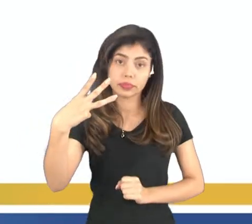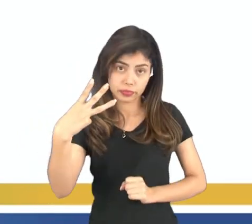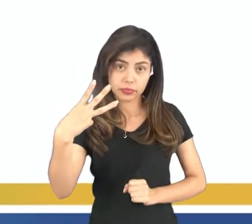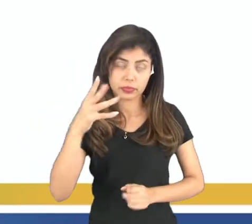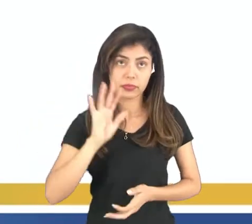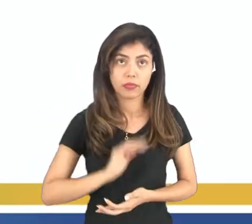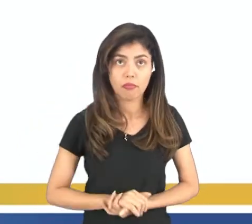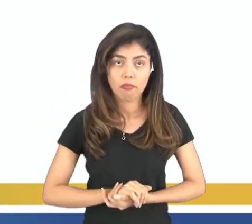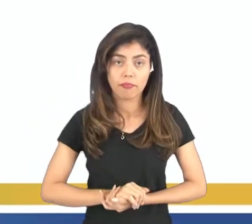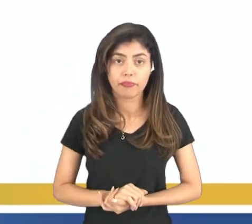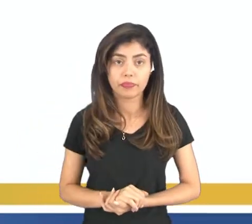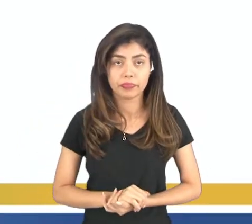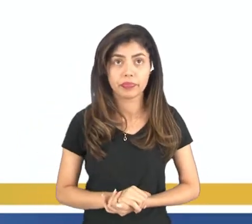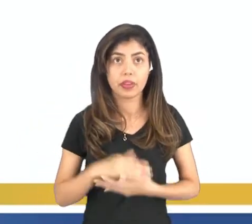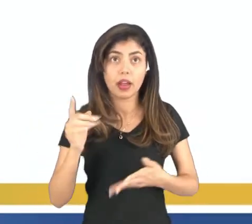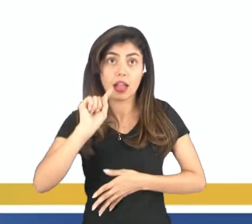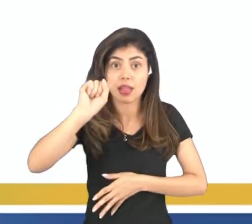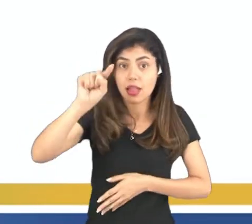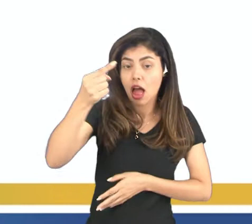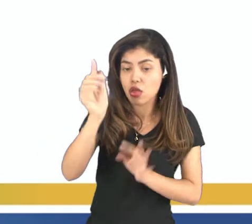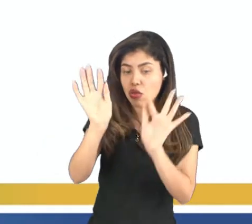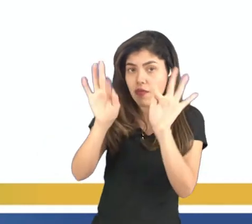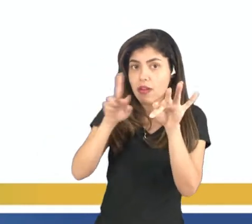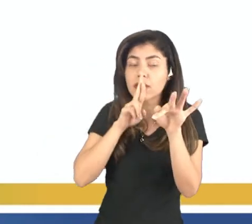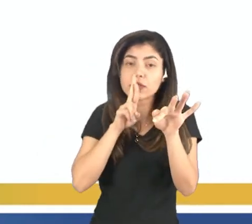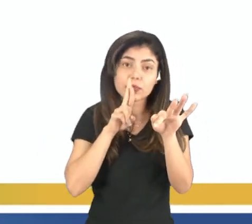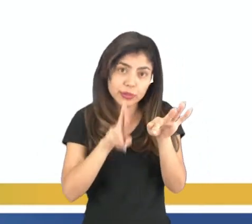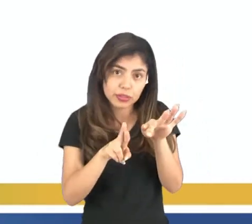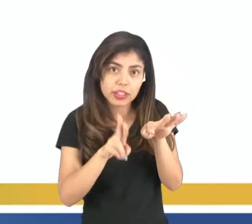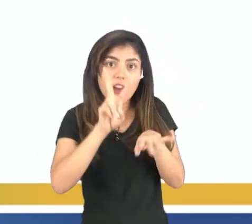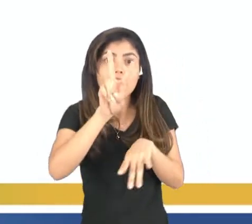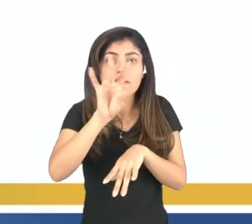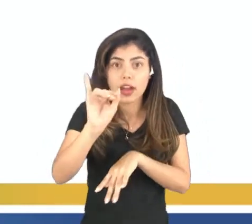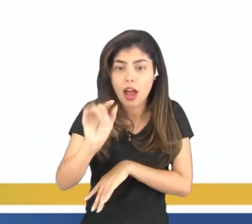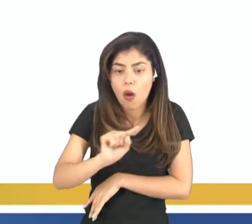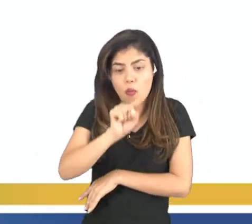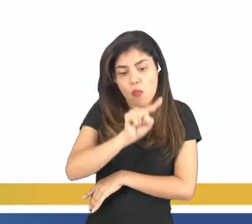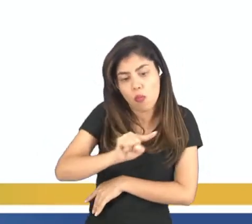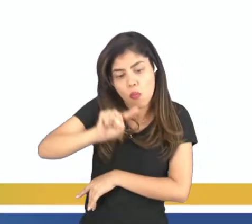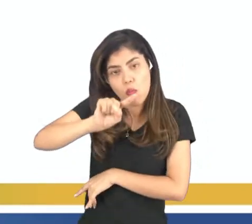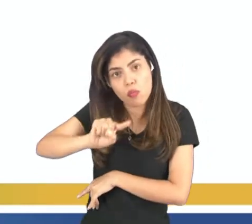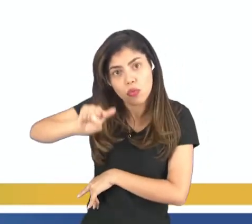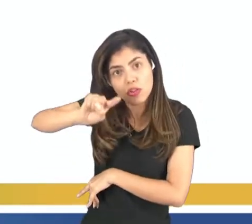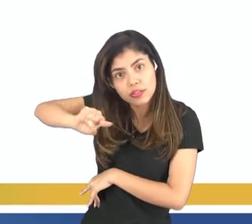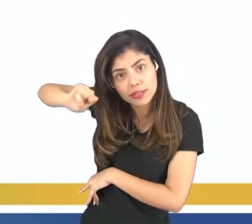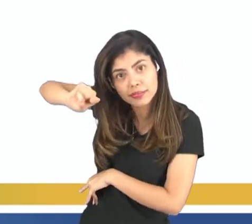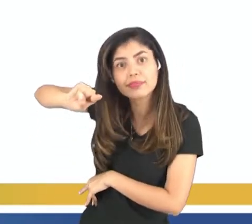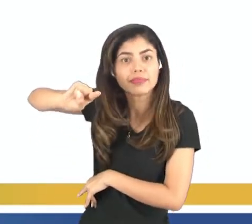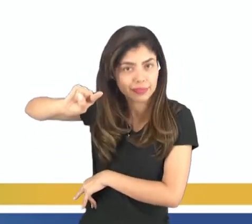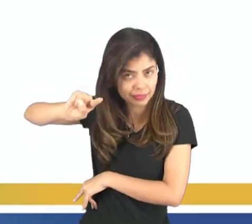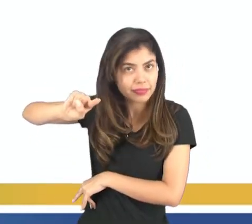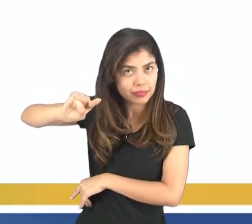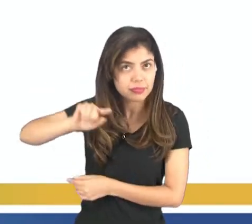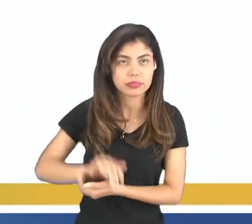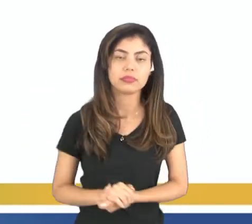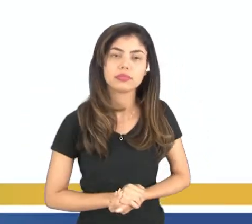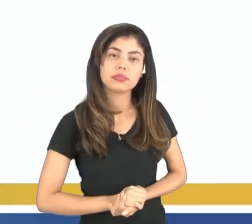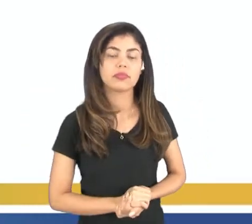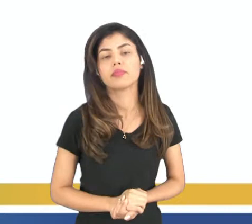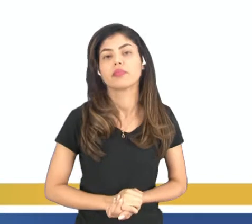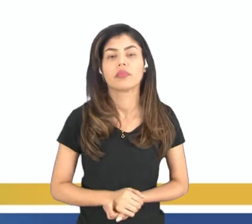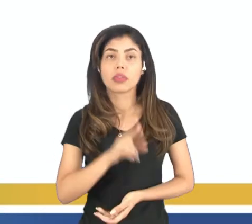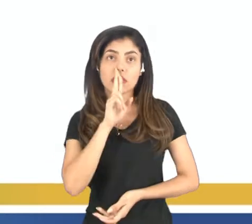ficam três casas decimais estão lá no nosso resultado nós iríamos andar 3 casas decimais ou seja três números